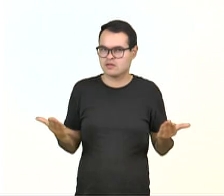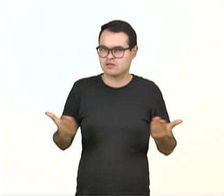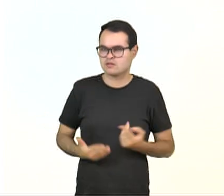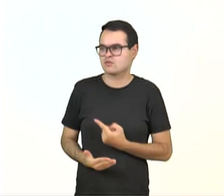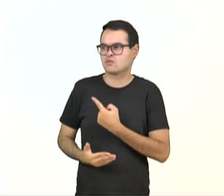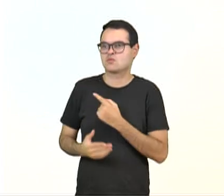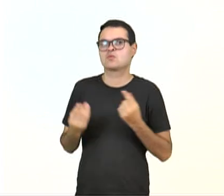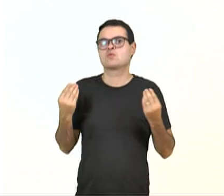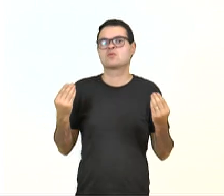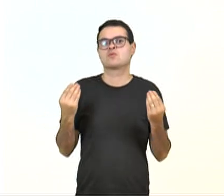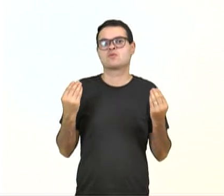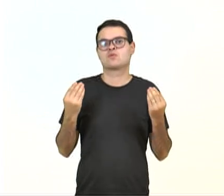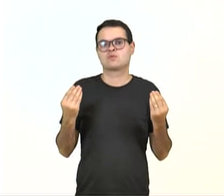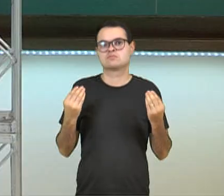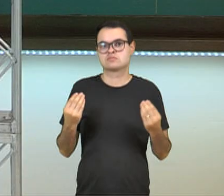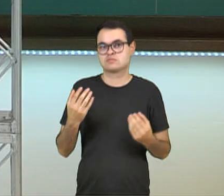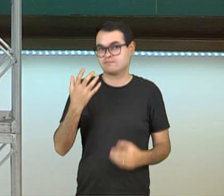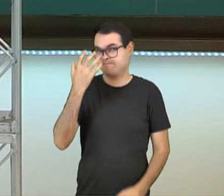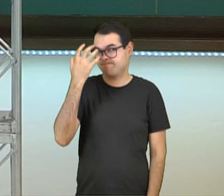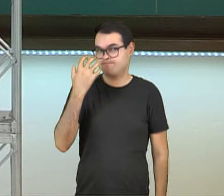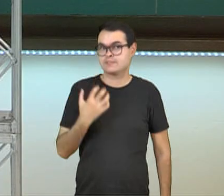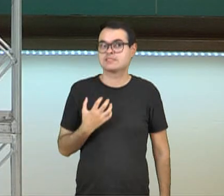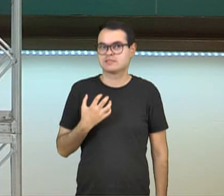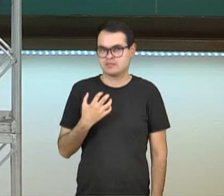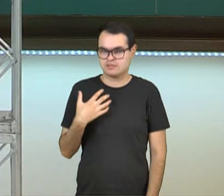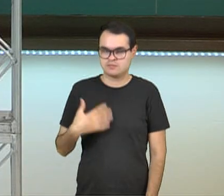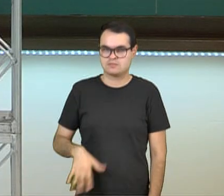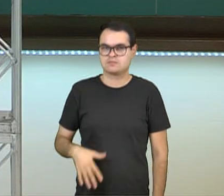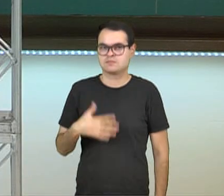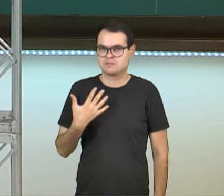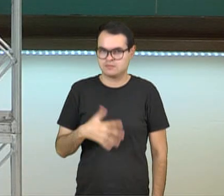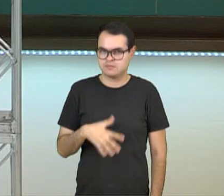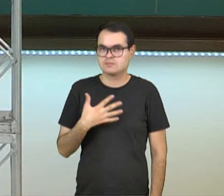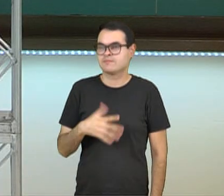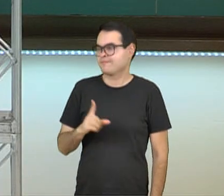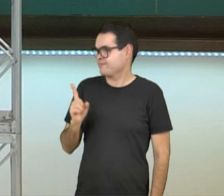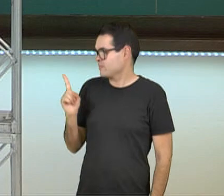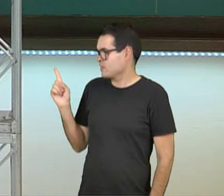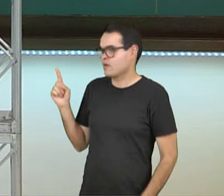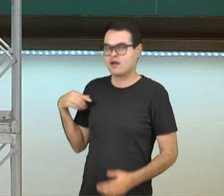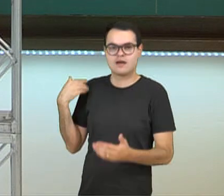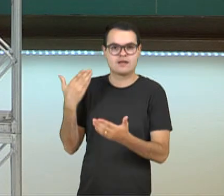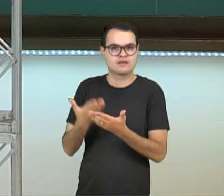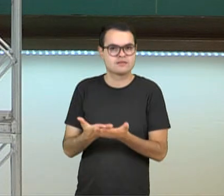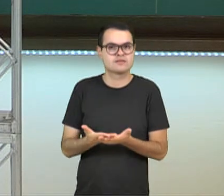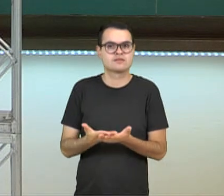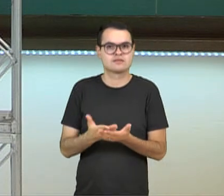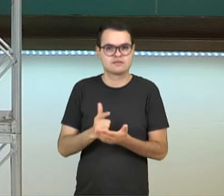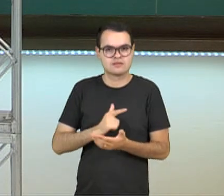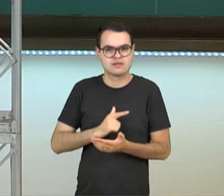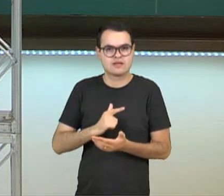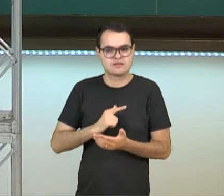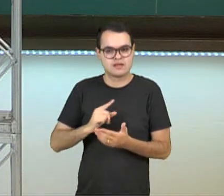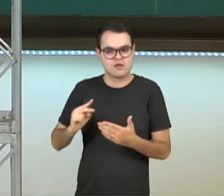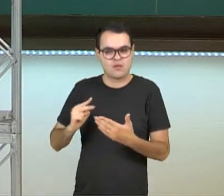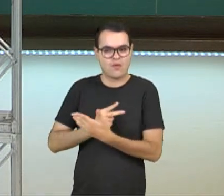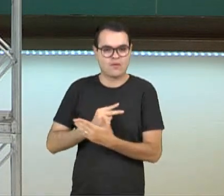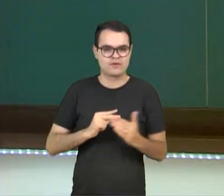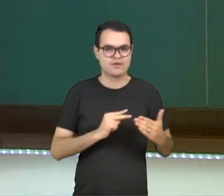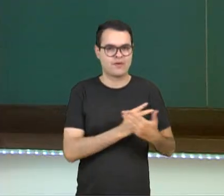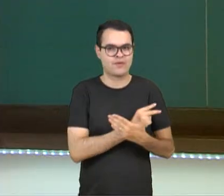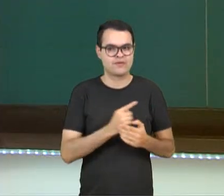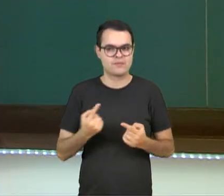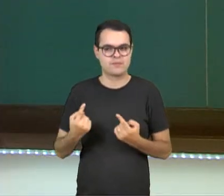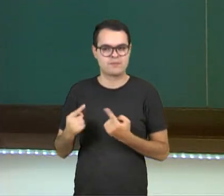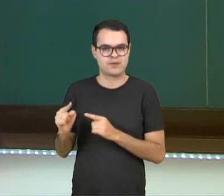como foi tenso, tá? Esse conflito e ainda existem farpas acontecendo. Primeiro a